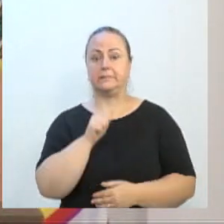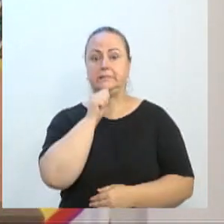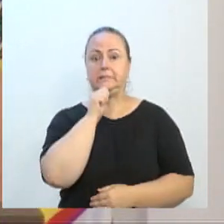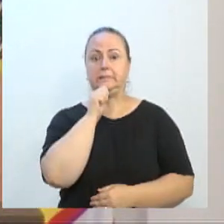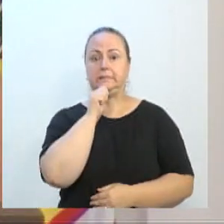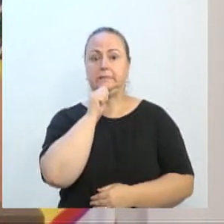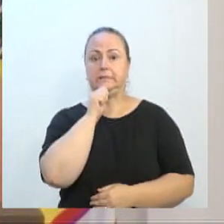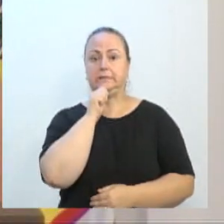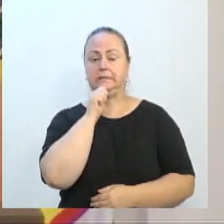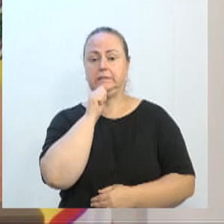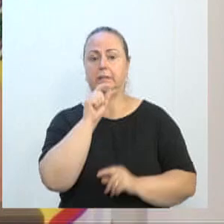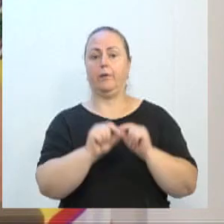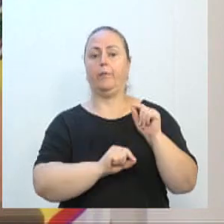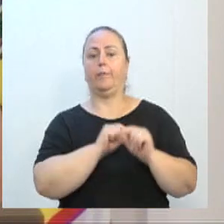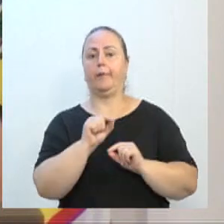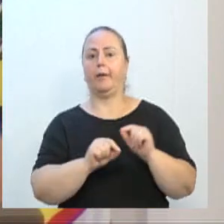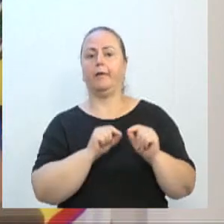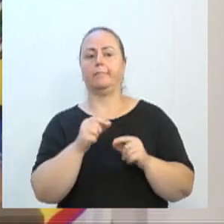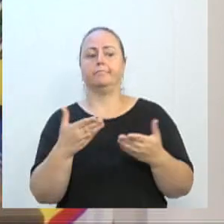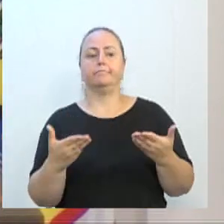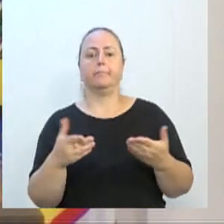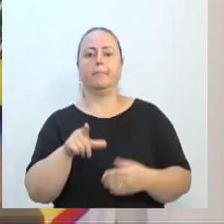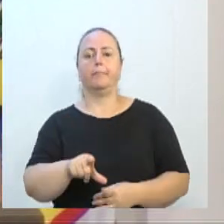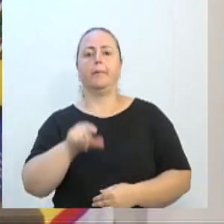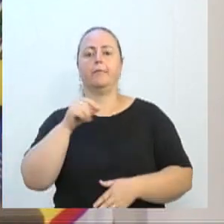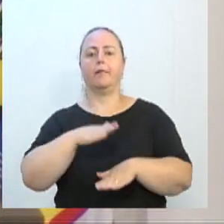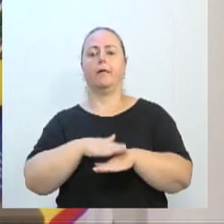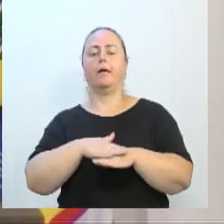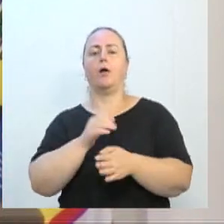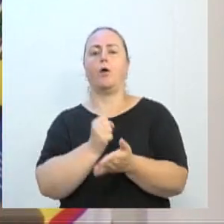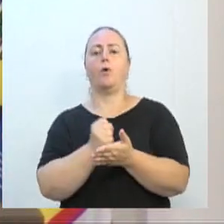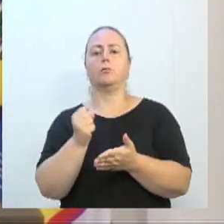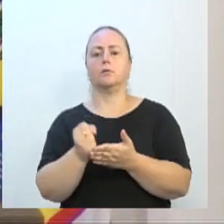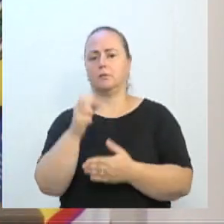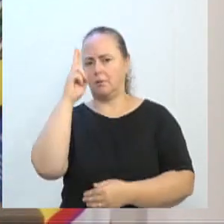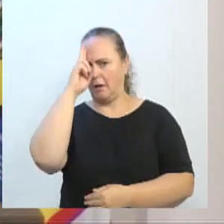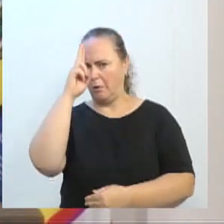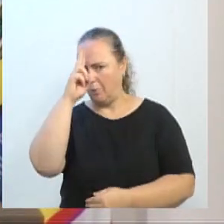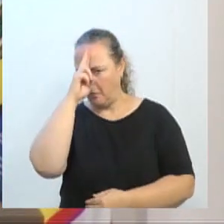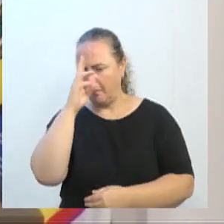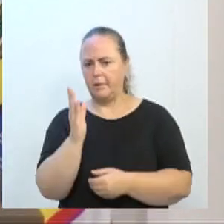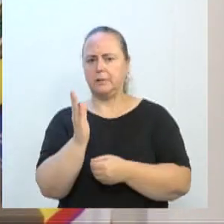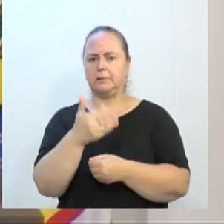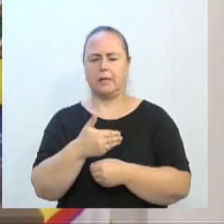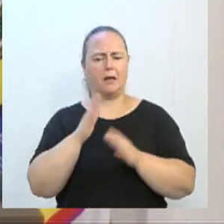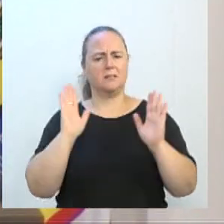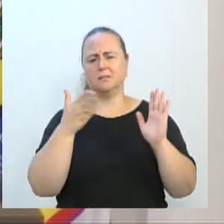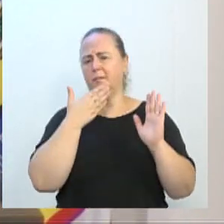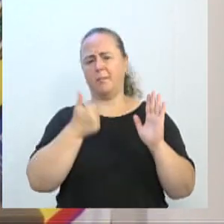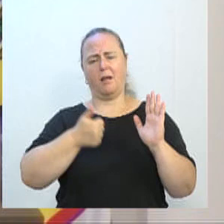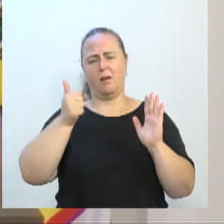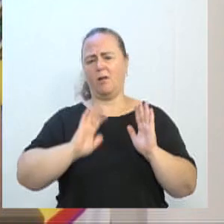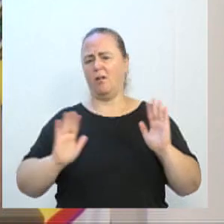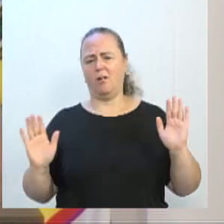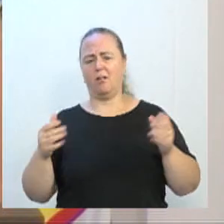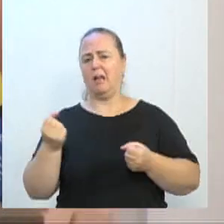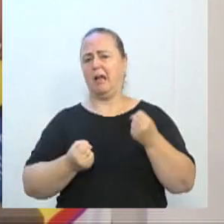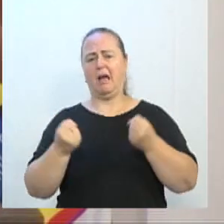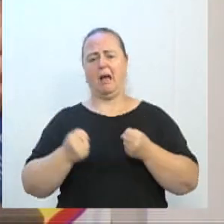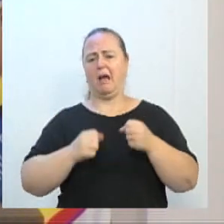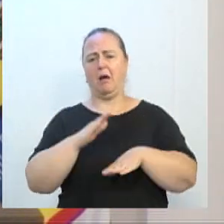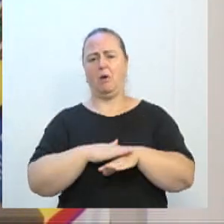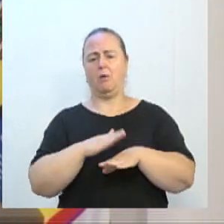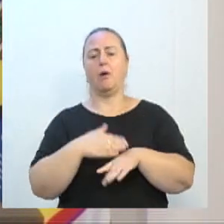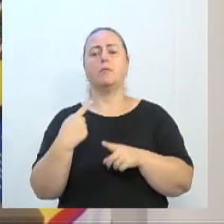sujeitam a esse tipo de situação, preferem contratar um serviço por aplicativo, um táxi, ou acaba indo no seu transporte individual. Ou seja,